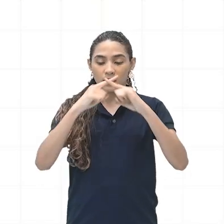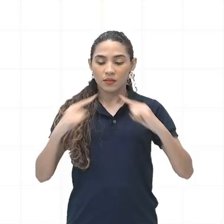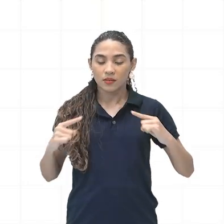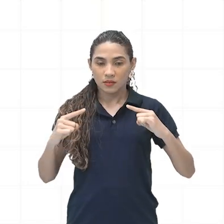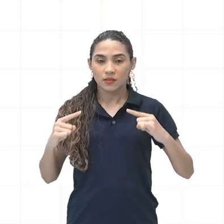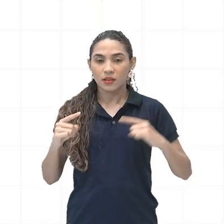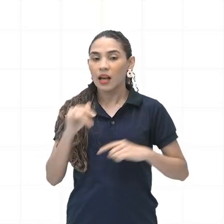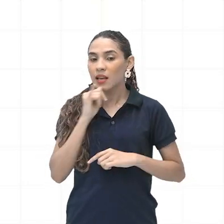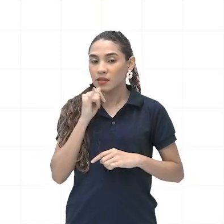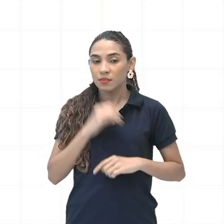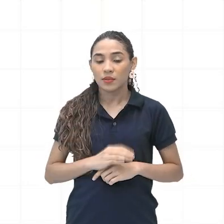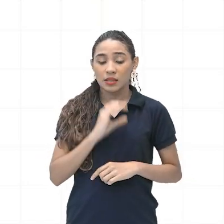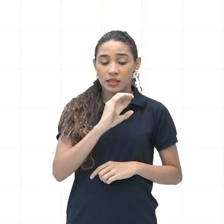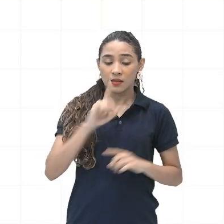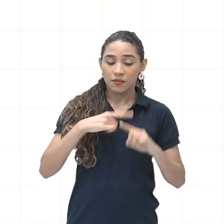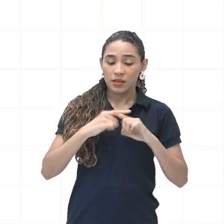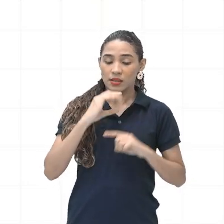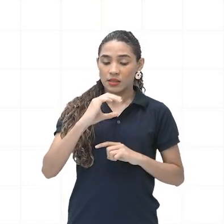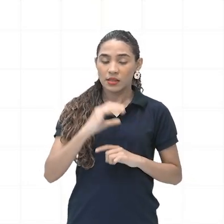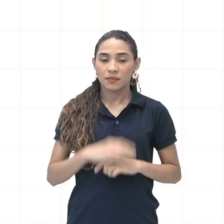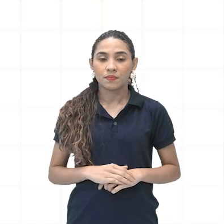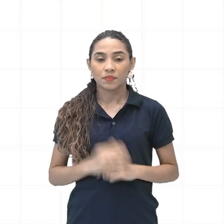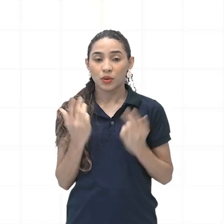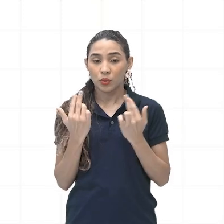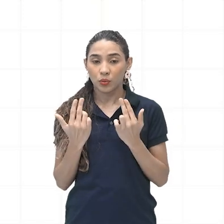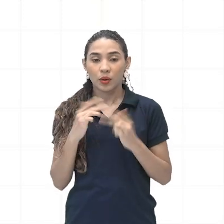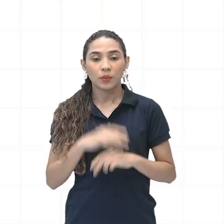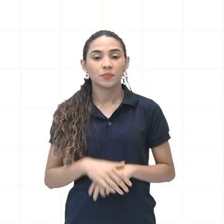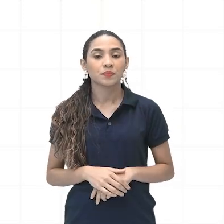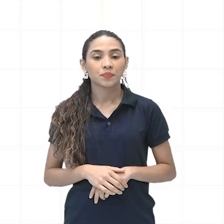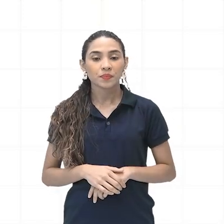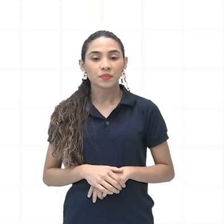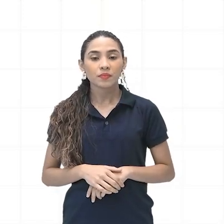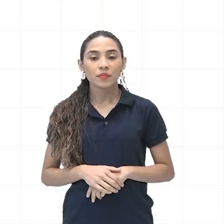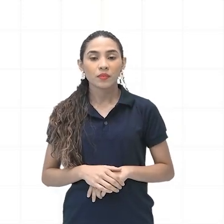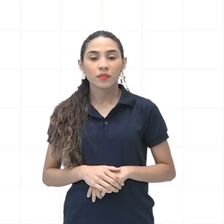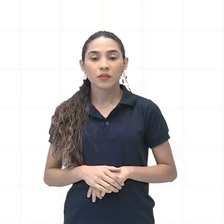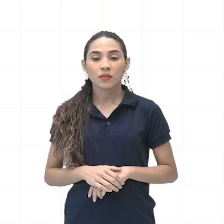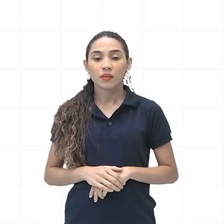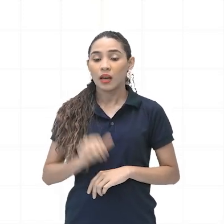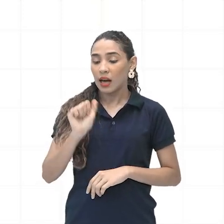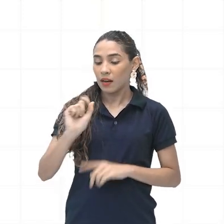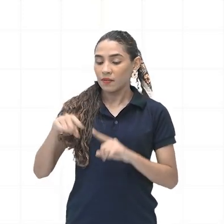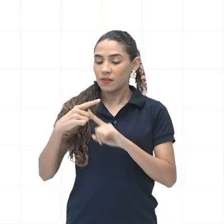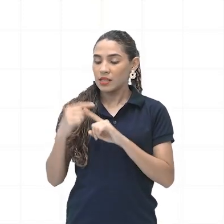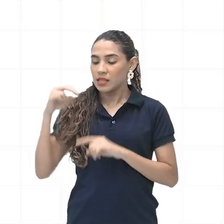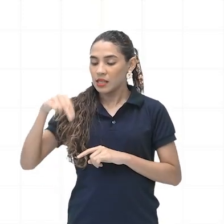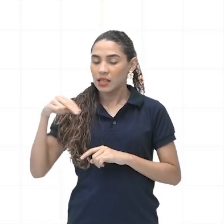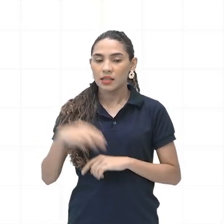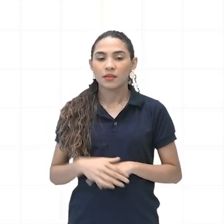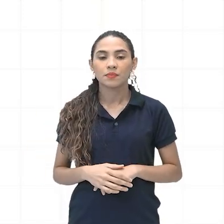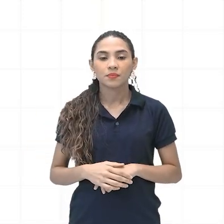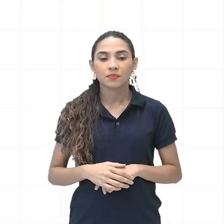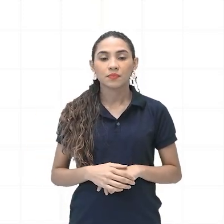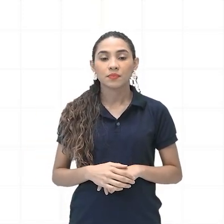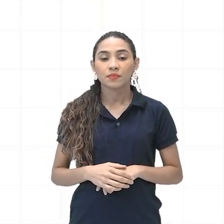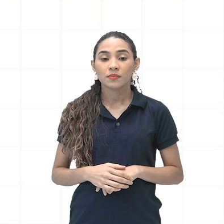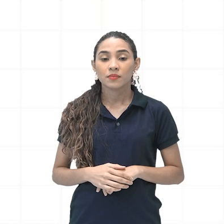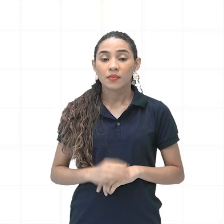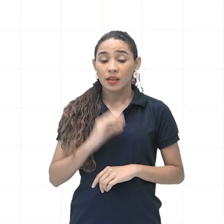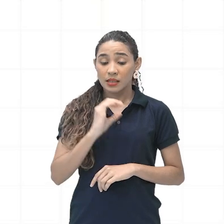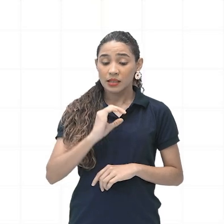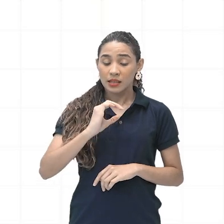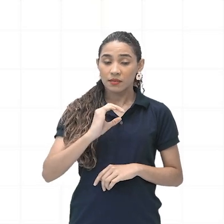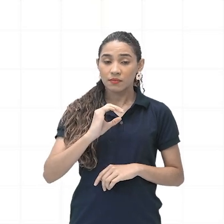isso cruzado, ó. C vezes C é igual a A vezes N. Então,